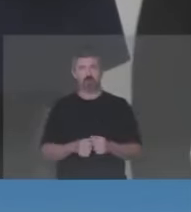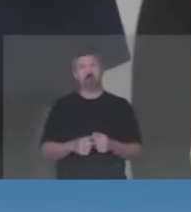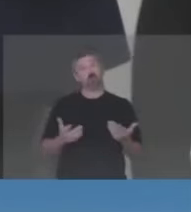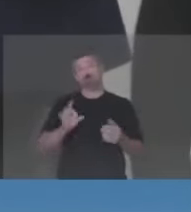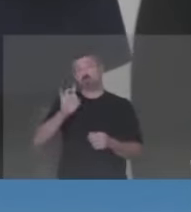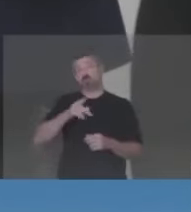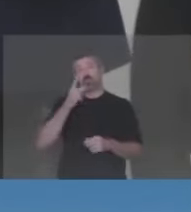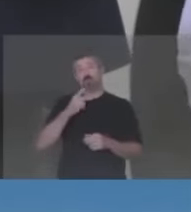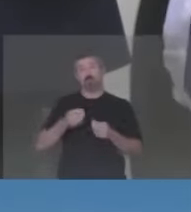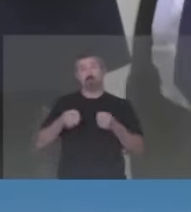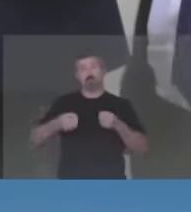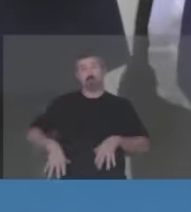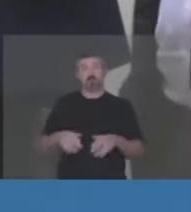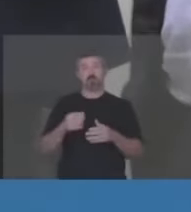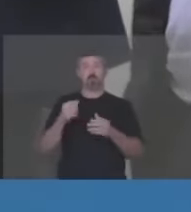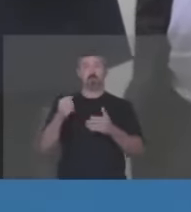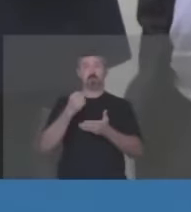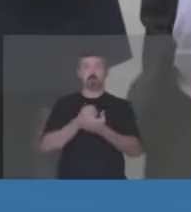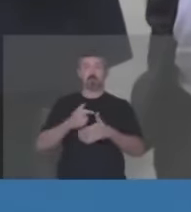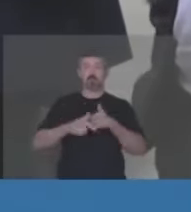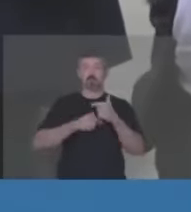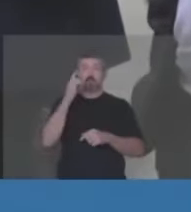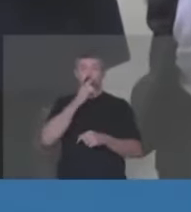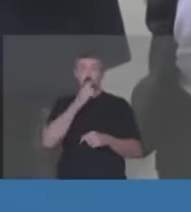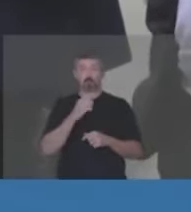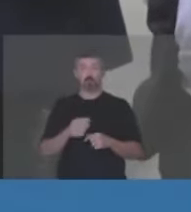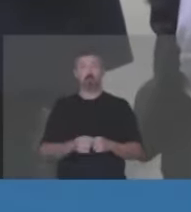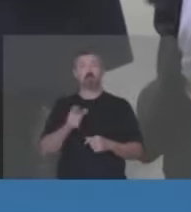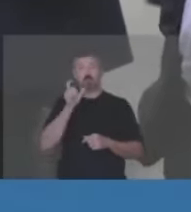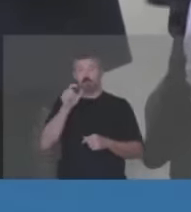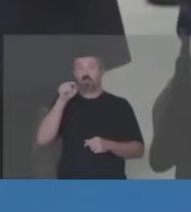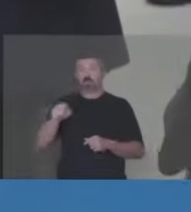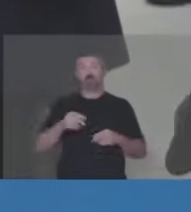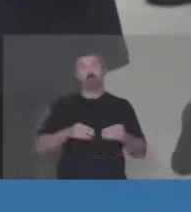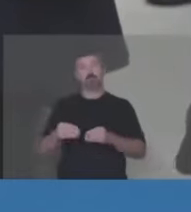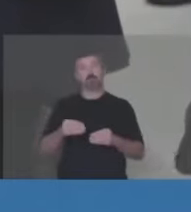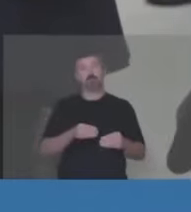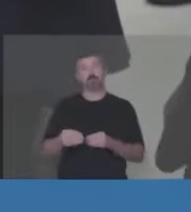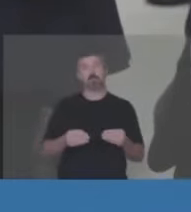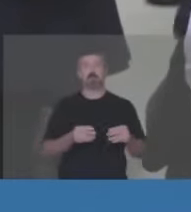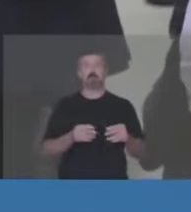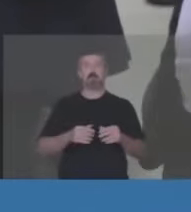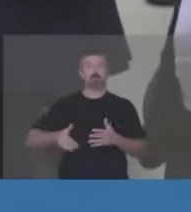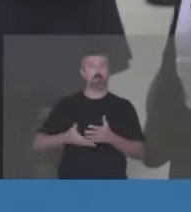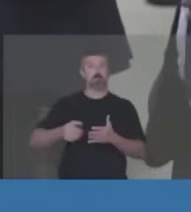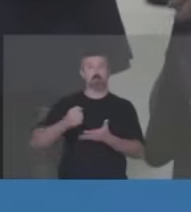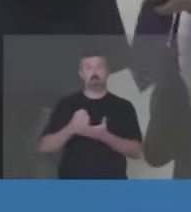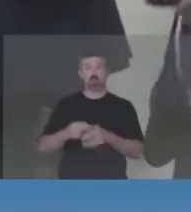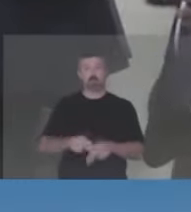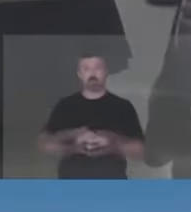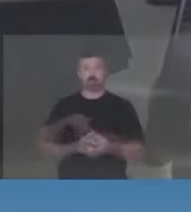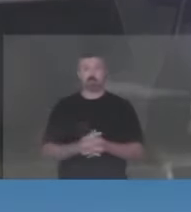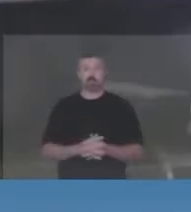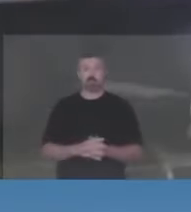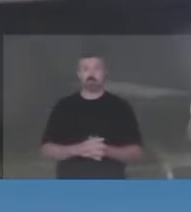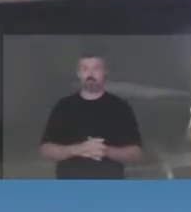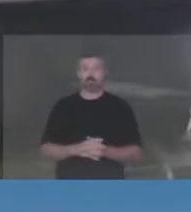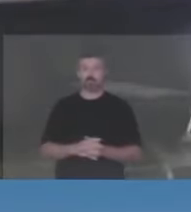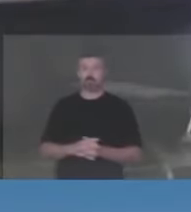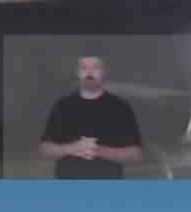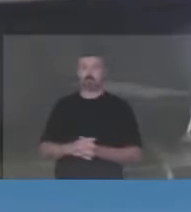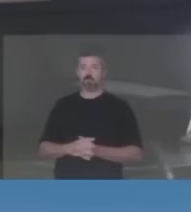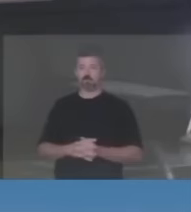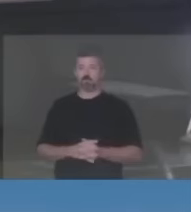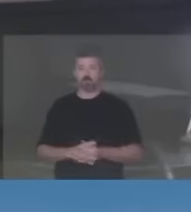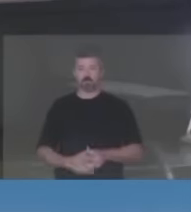falar de precarização e trabalho aos domingos. E, novamente, a palavra é flexibilização e precarização. Por isso, a federação vota não. Como orienta